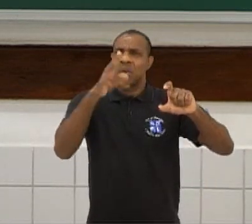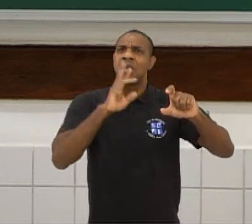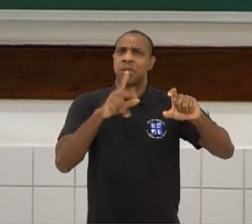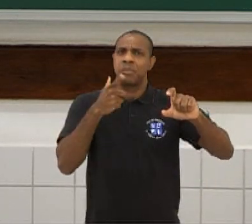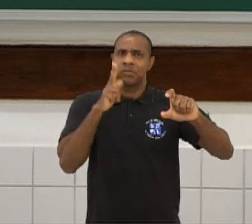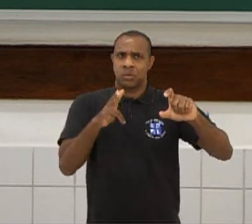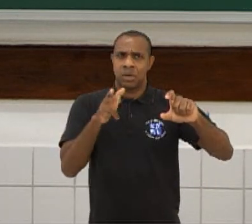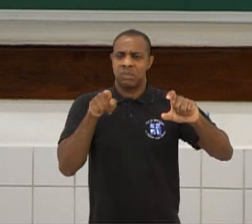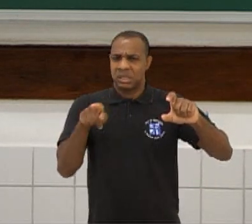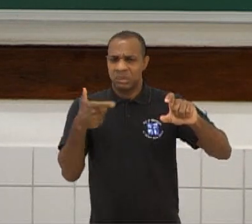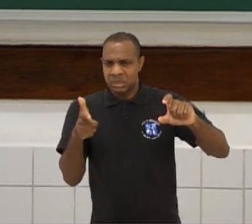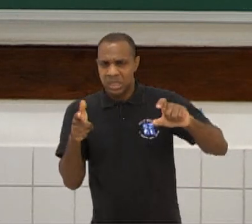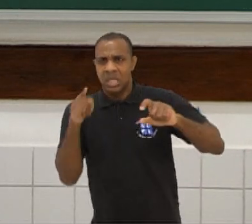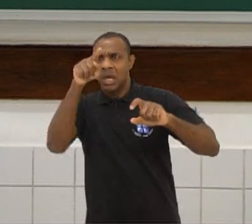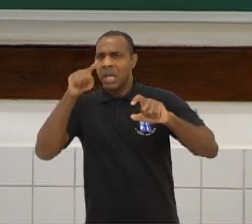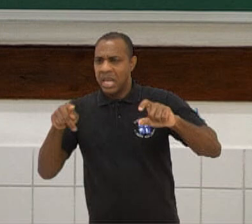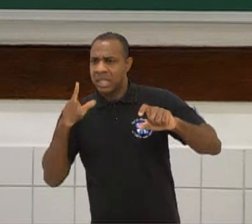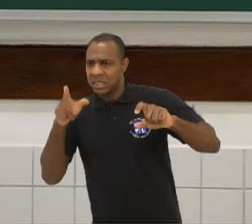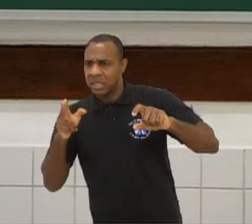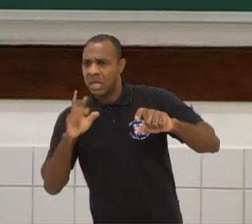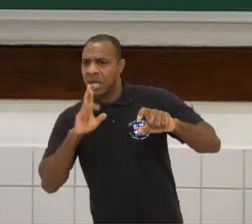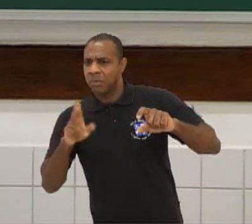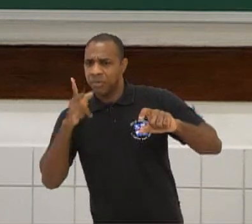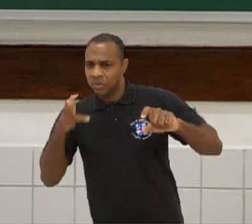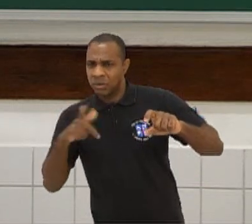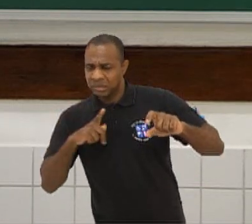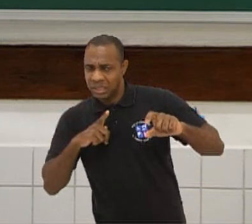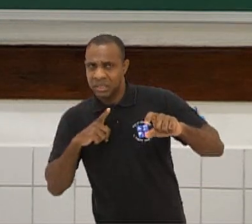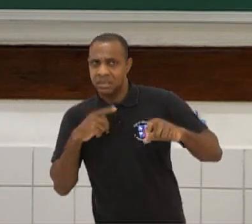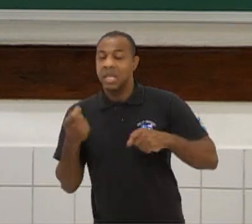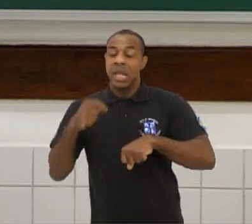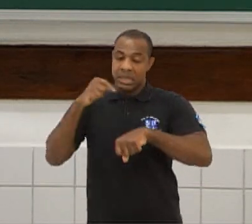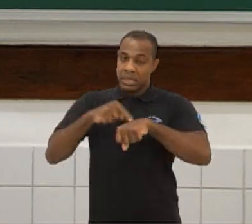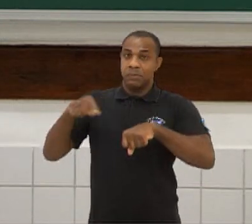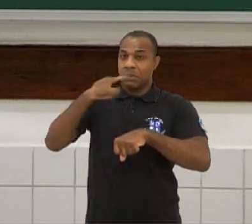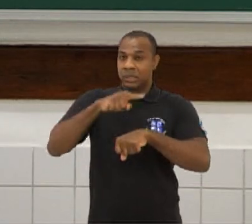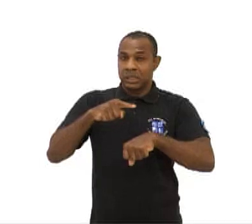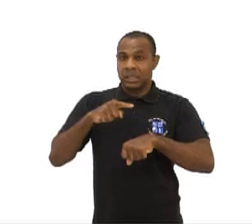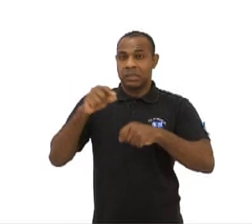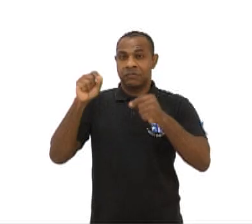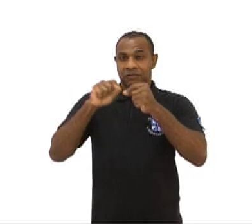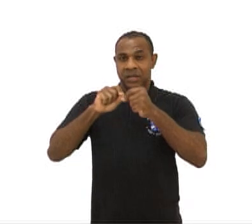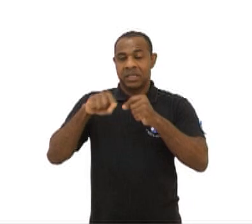bem? Bem tranquilo de fazer. Vou dar um tempo para vocês e a gente já volta.